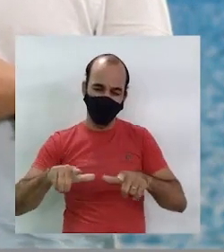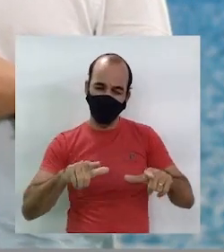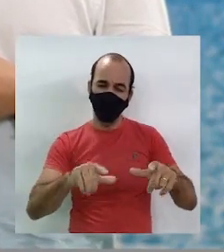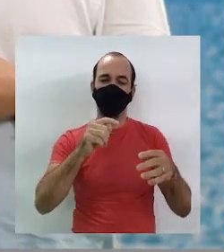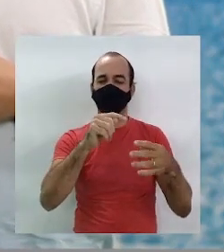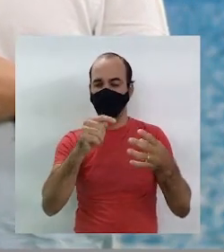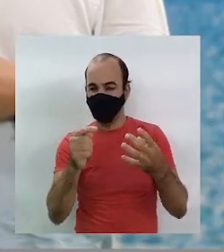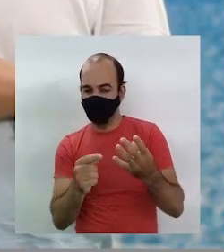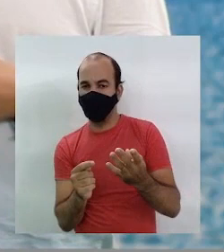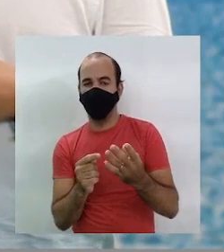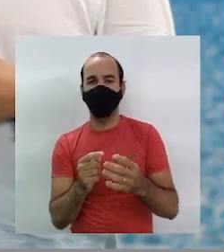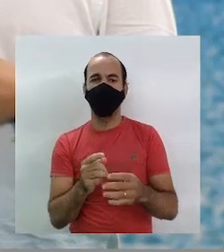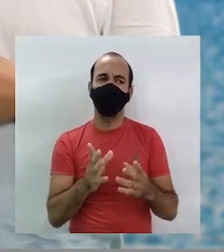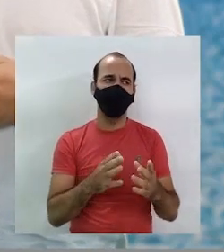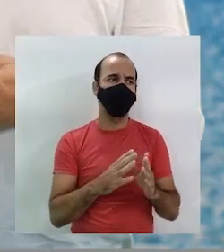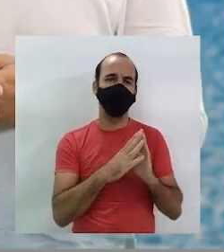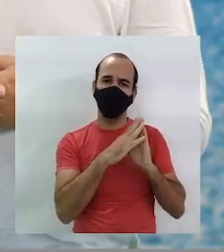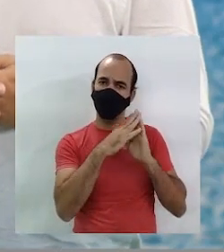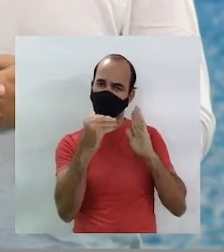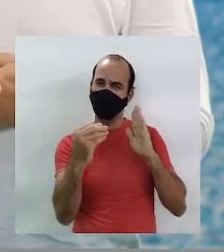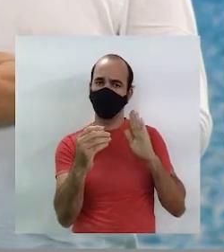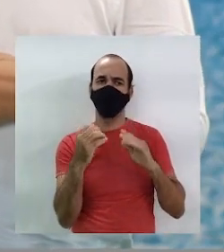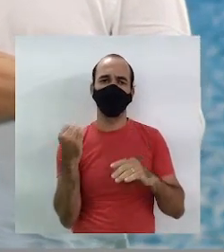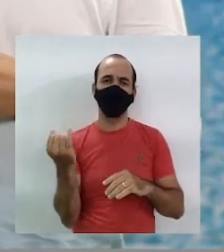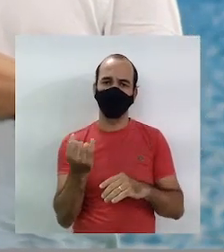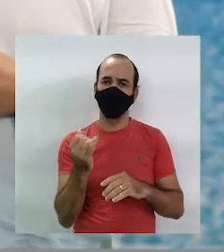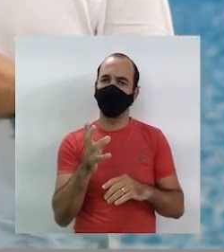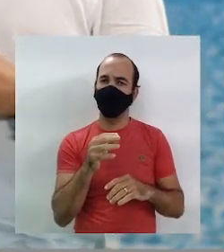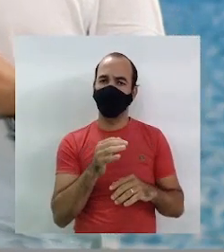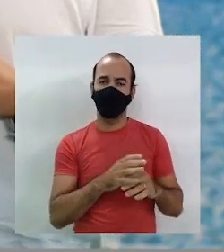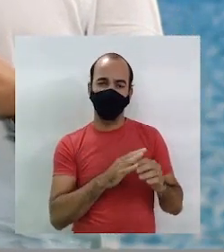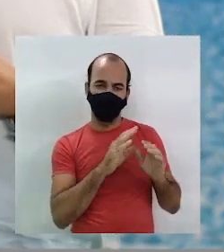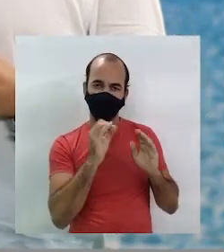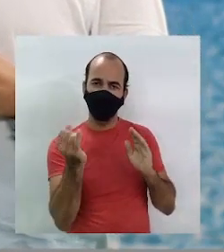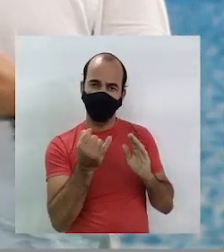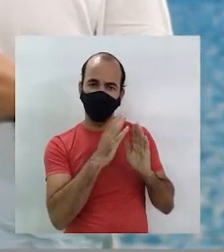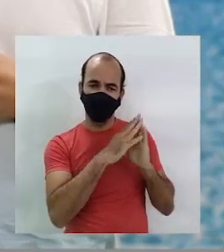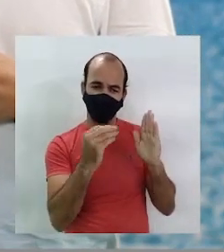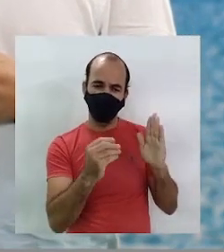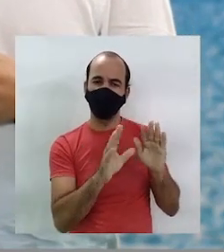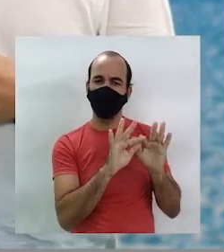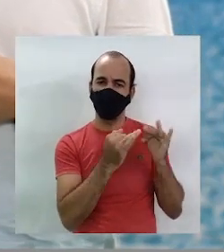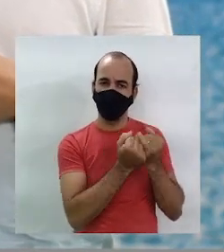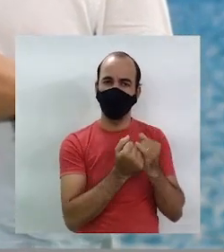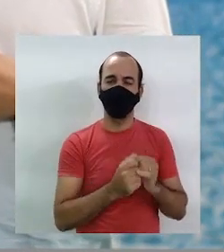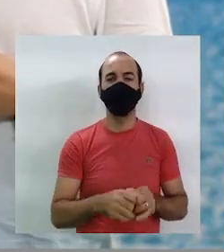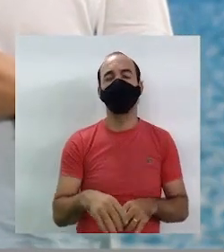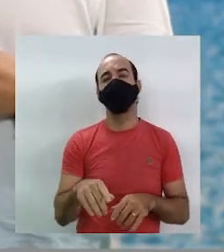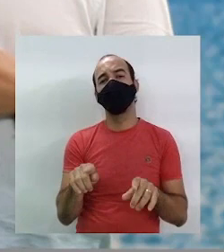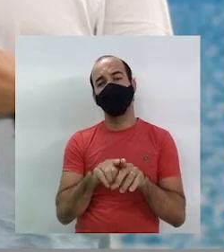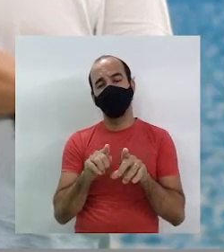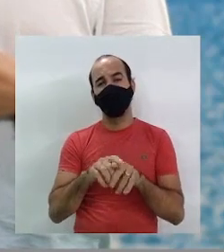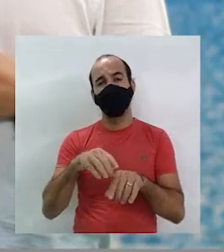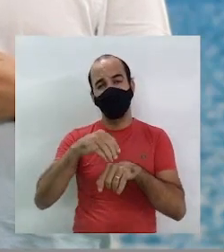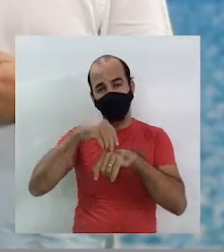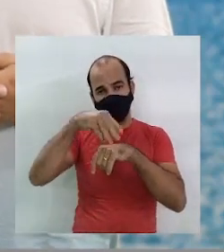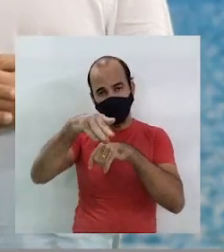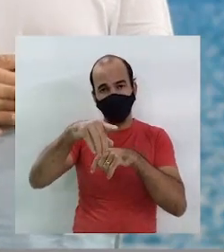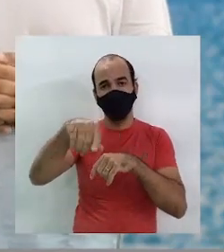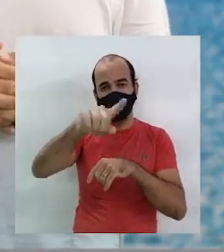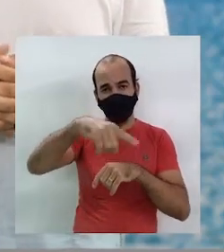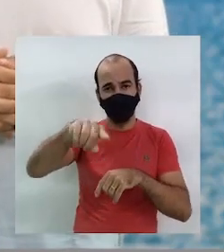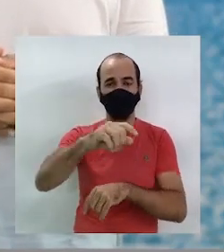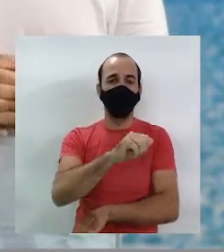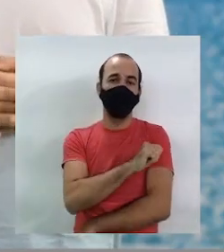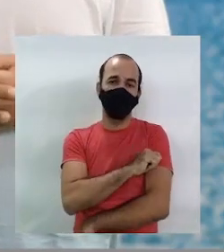etc. Isso é muito importante, o exemplo, né, dentro de casa. E eu gostaria, professor, de abrir um parêntese aqui e dedicar essa aula aos